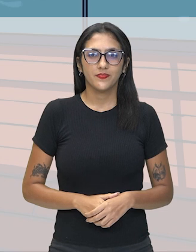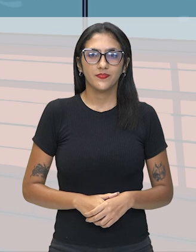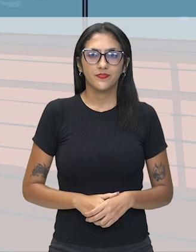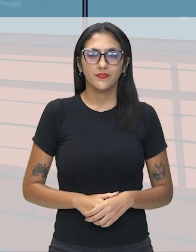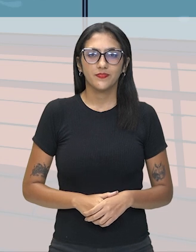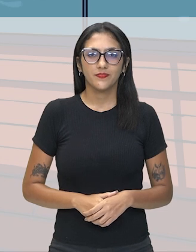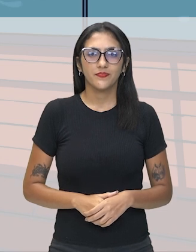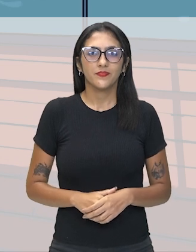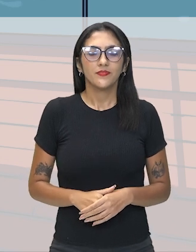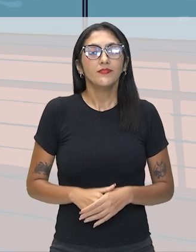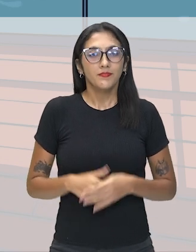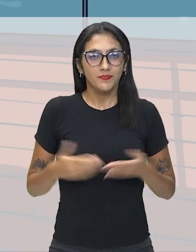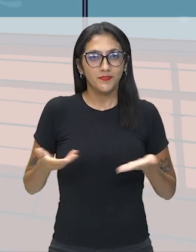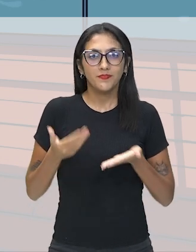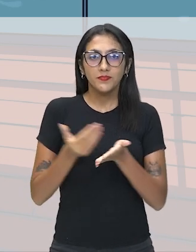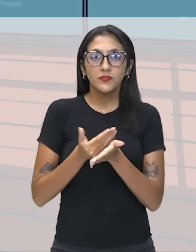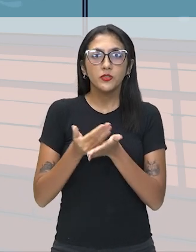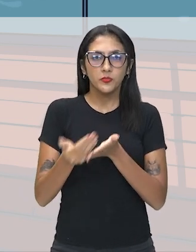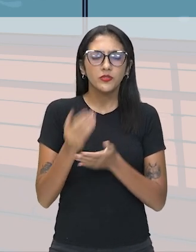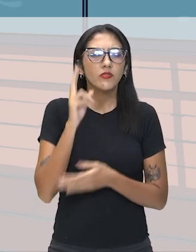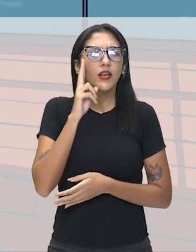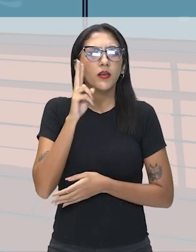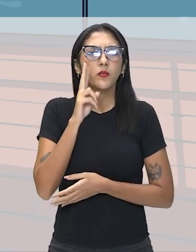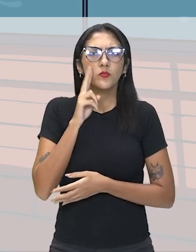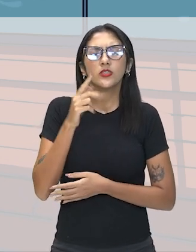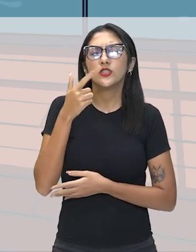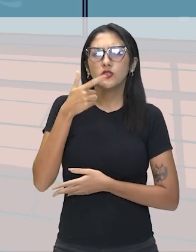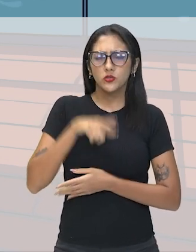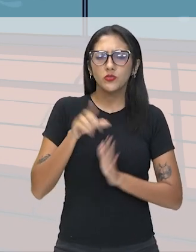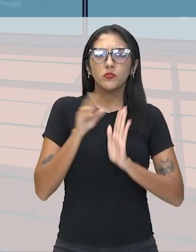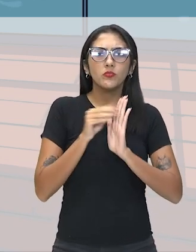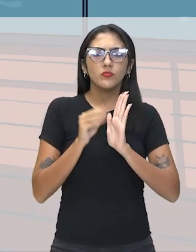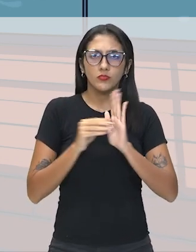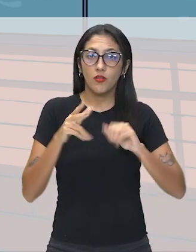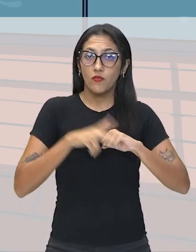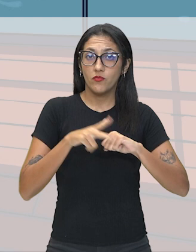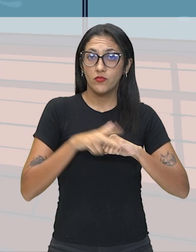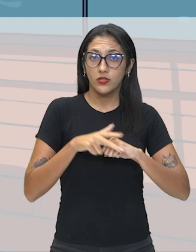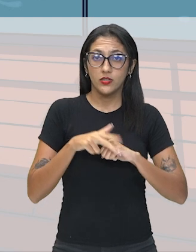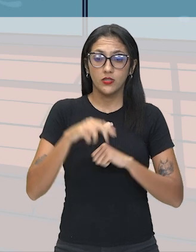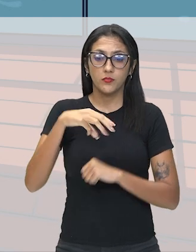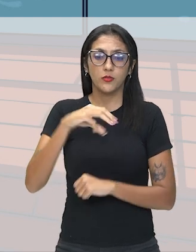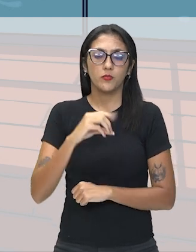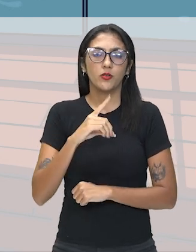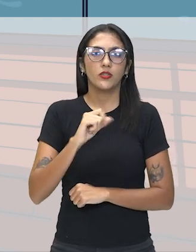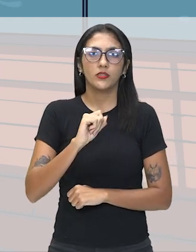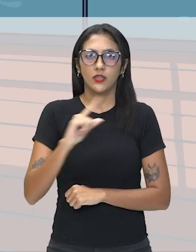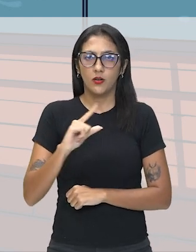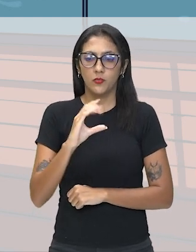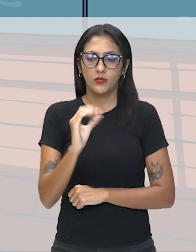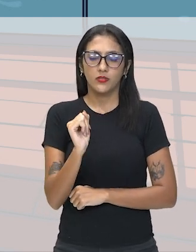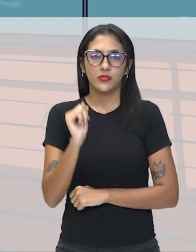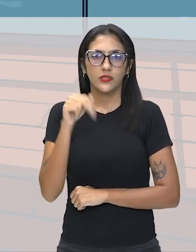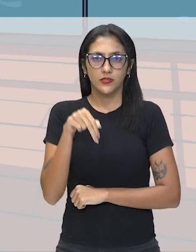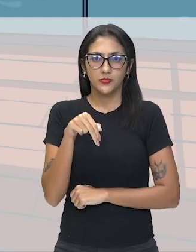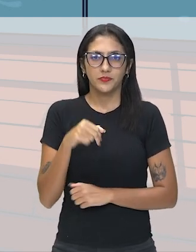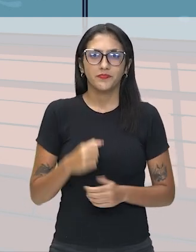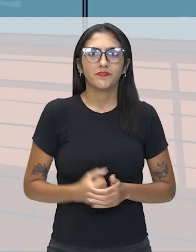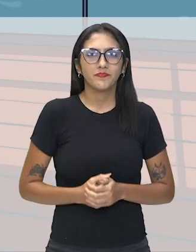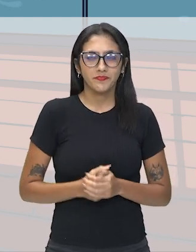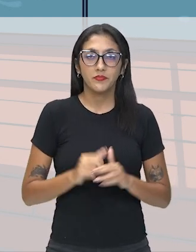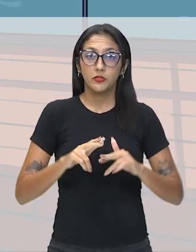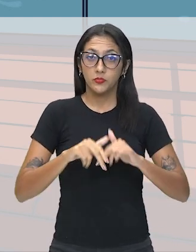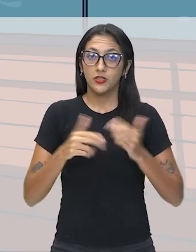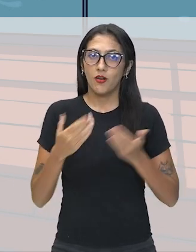Bem, nós vamos iniciar relembrando um pouquinho do nosso verbo modal can e para isso nós vamos aqui acompanhar, não é?